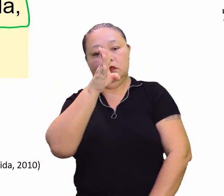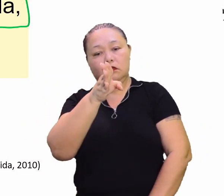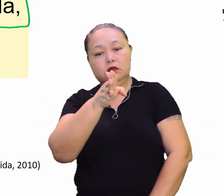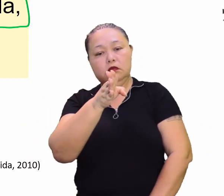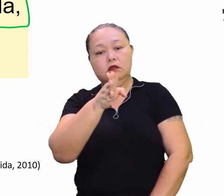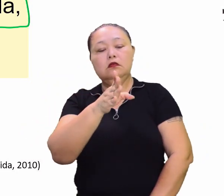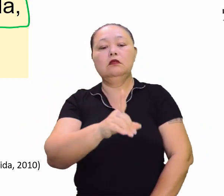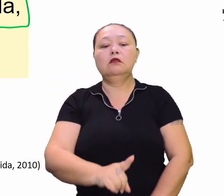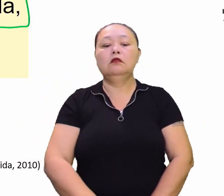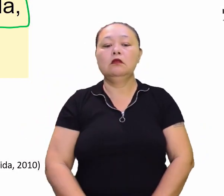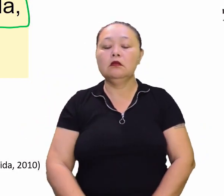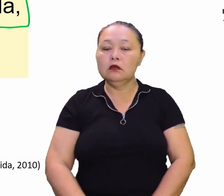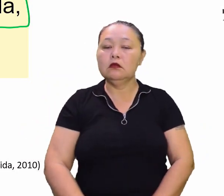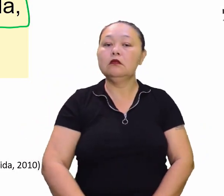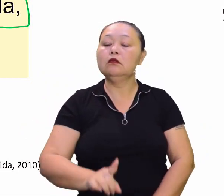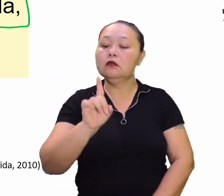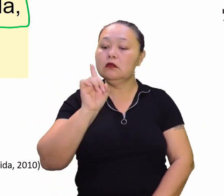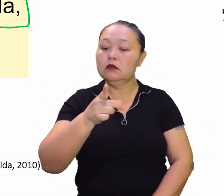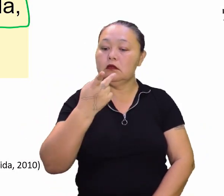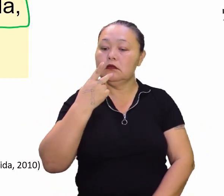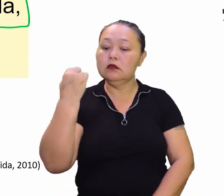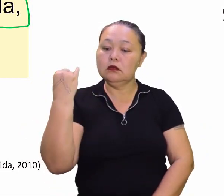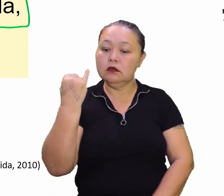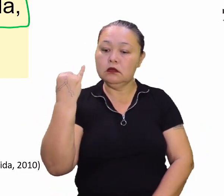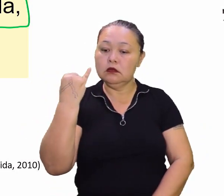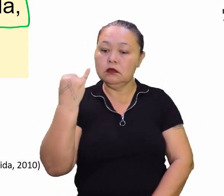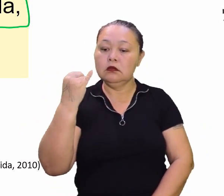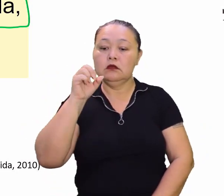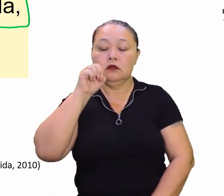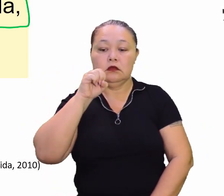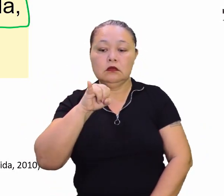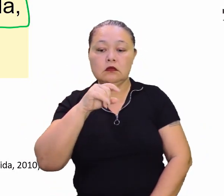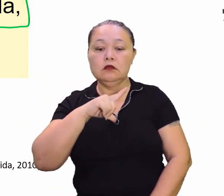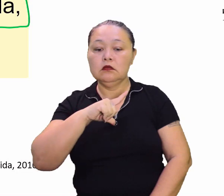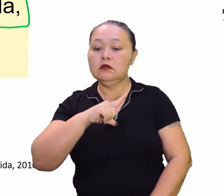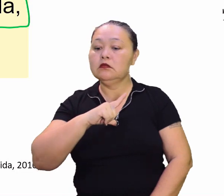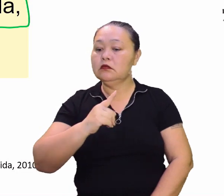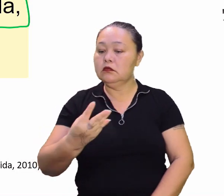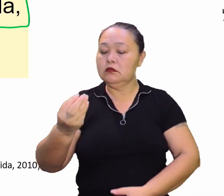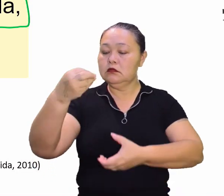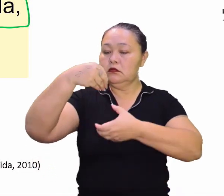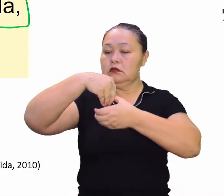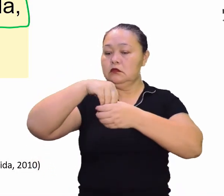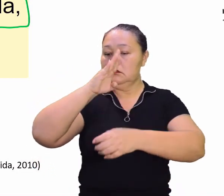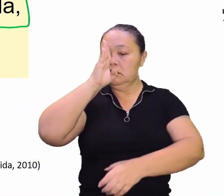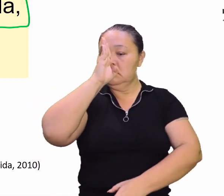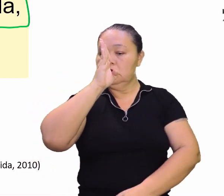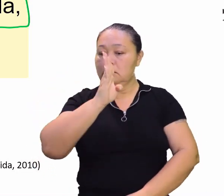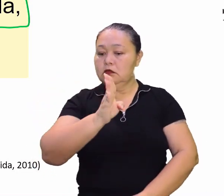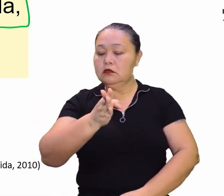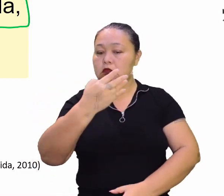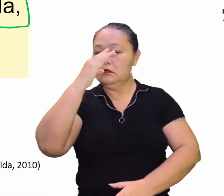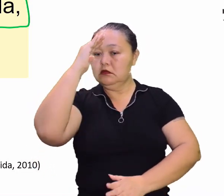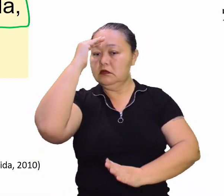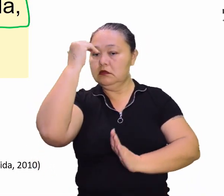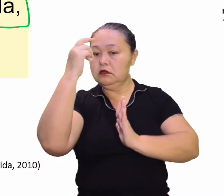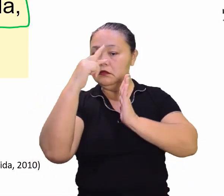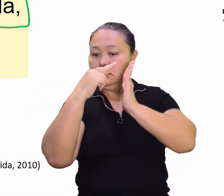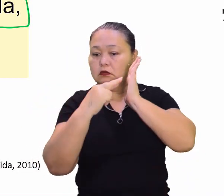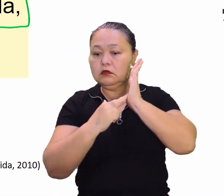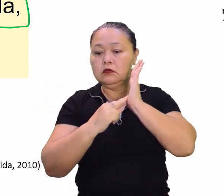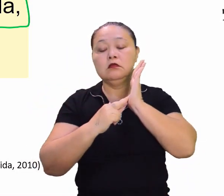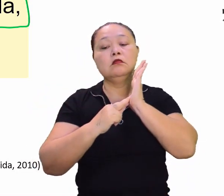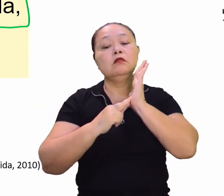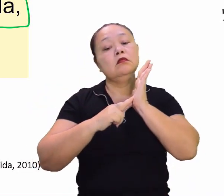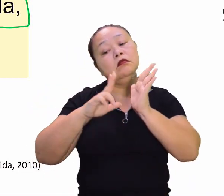Exato. Isso é um ponto importante a se frisar. Muito bem. Se eles são disciplinados, isso quer dizer que